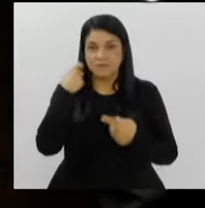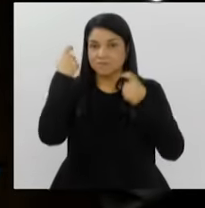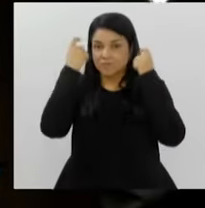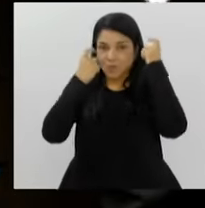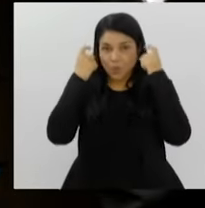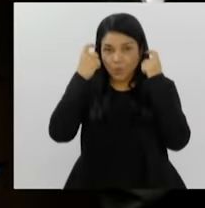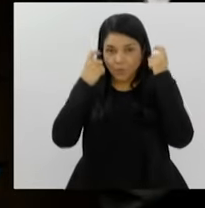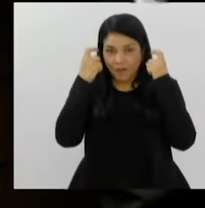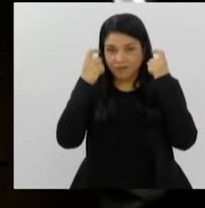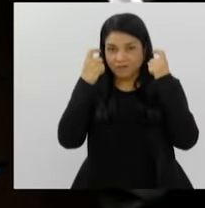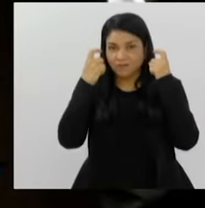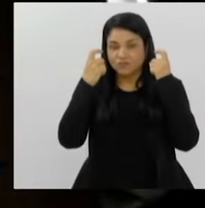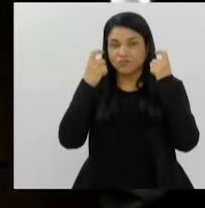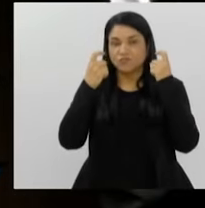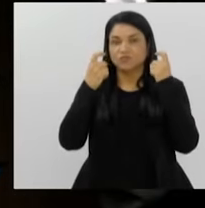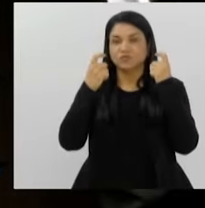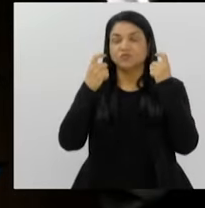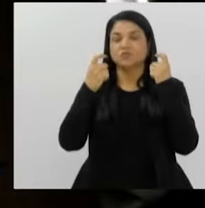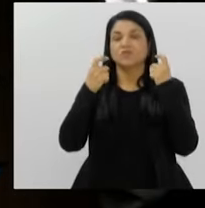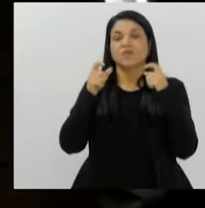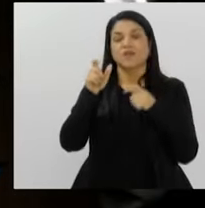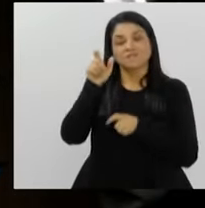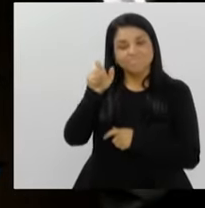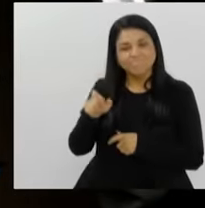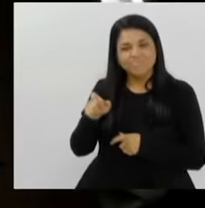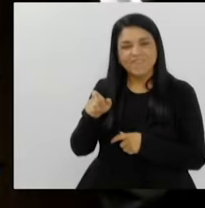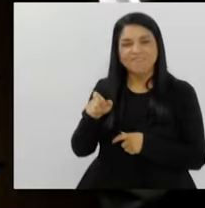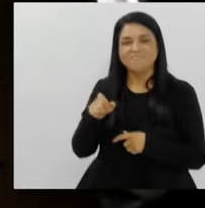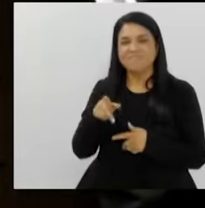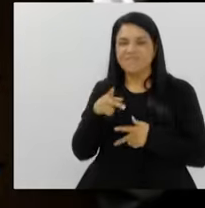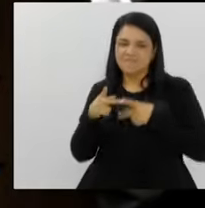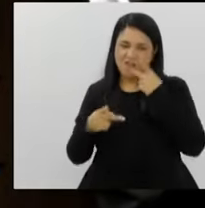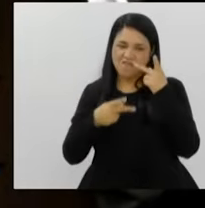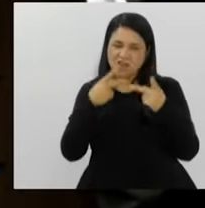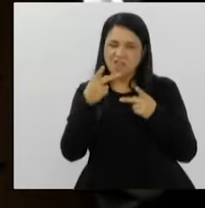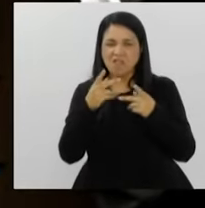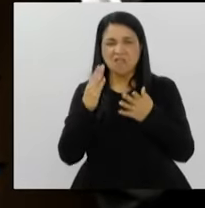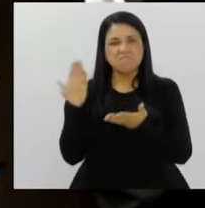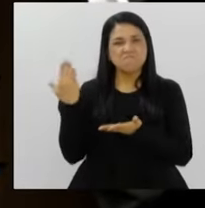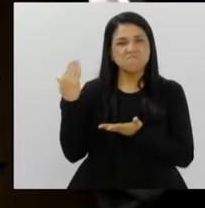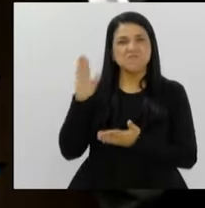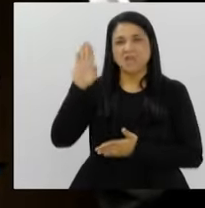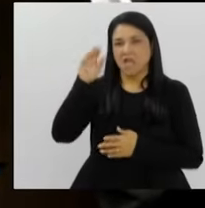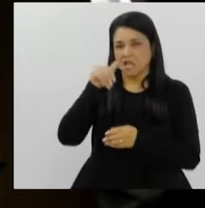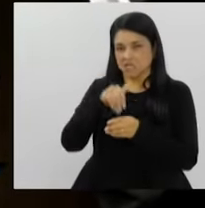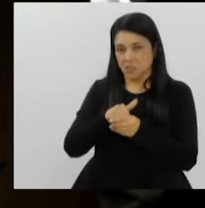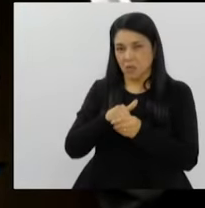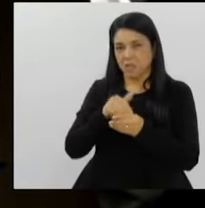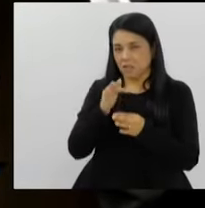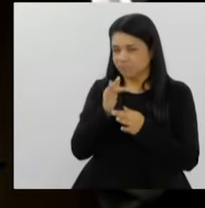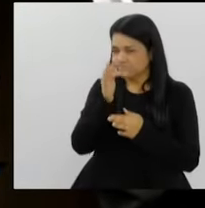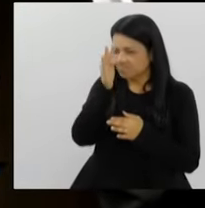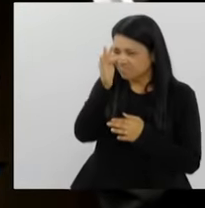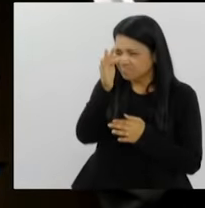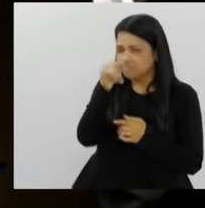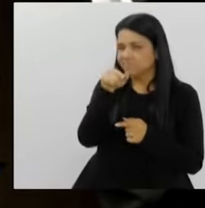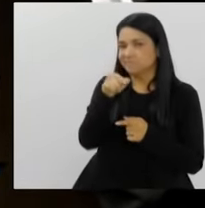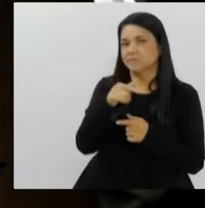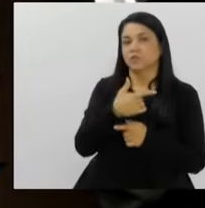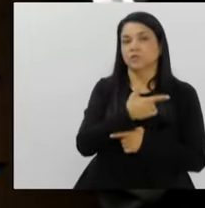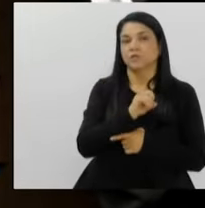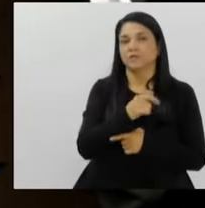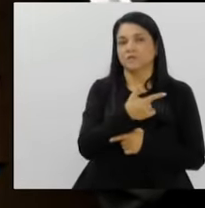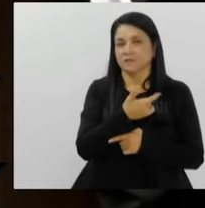ele vem dando alguns chiliques desde a eleição. A gente sabe por quê. Está olhando para 2026. Só